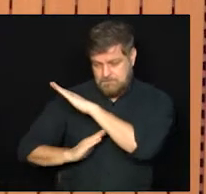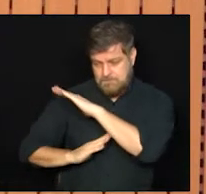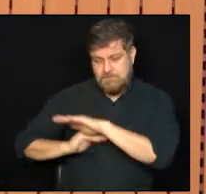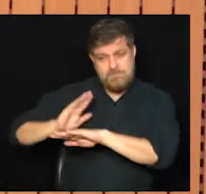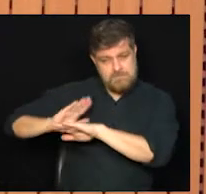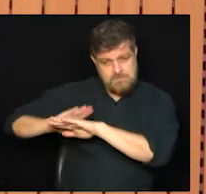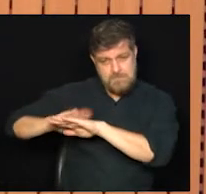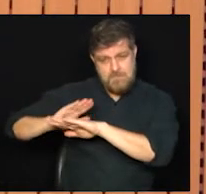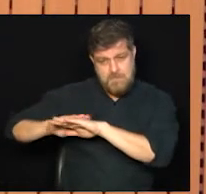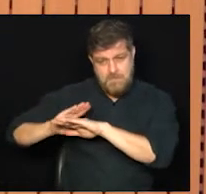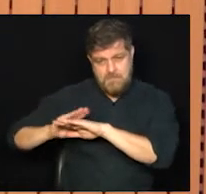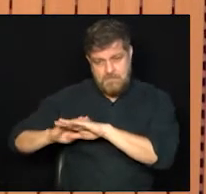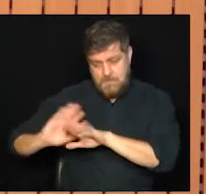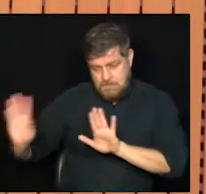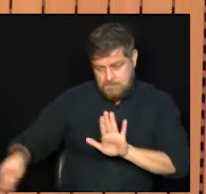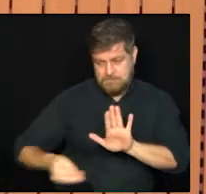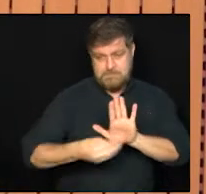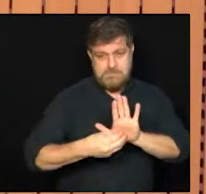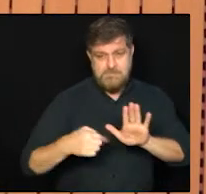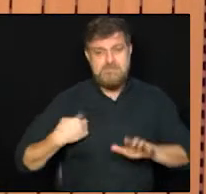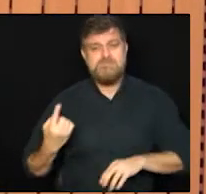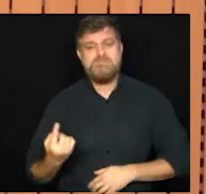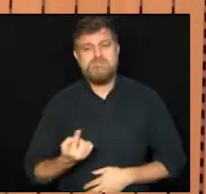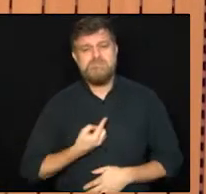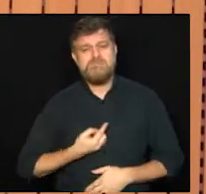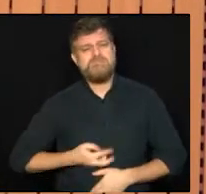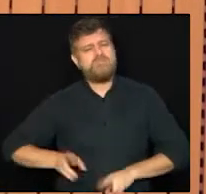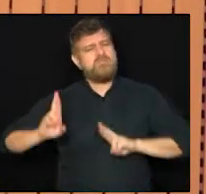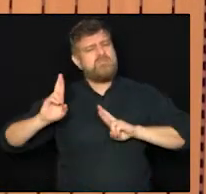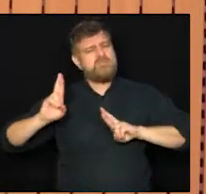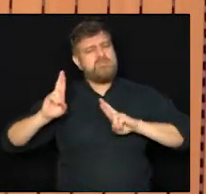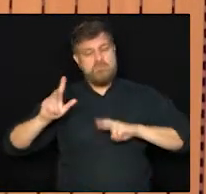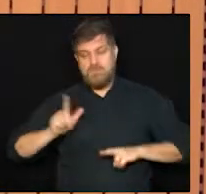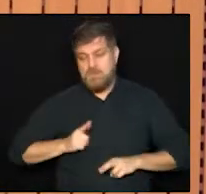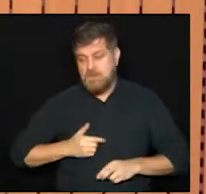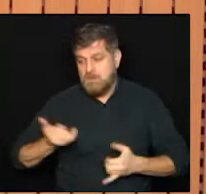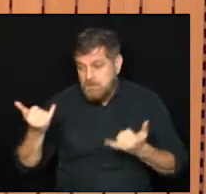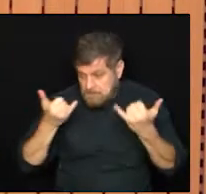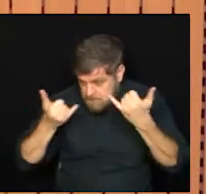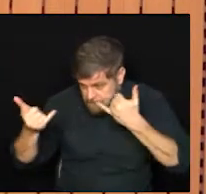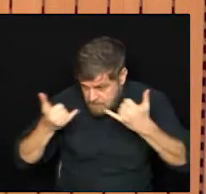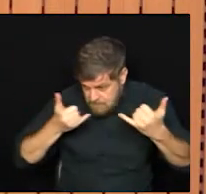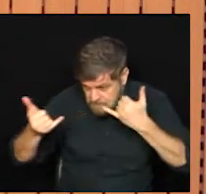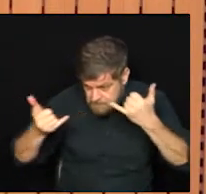registrado aqui, e a gente espera, a partir disso, com as informações colhidas,